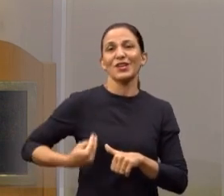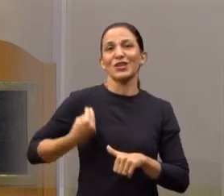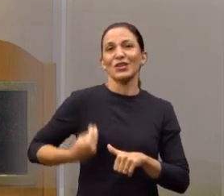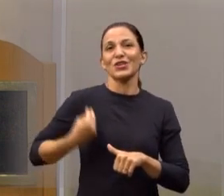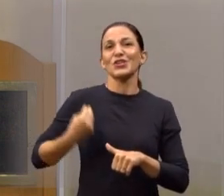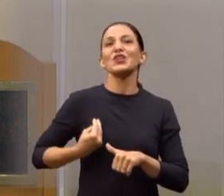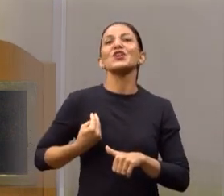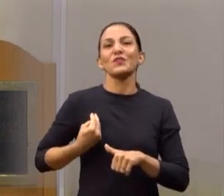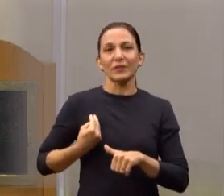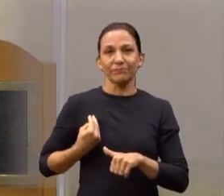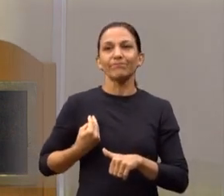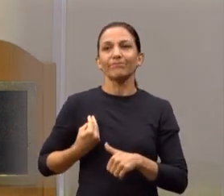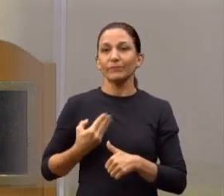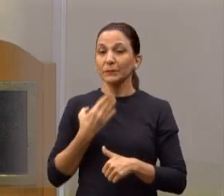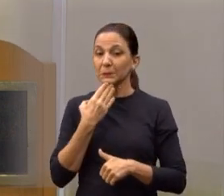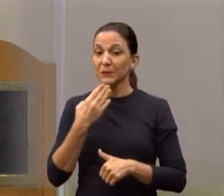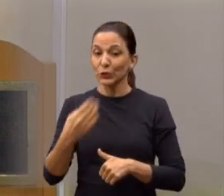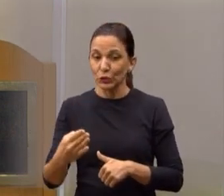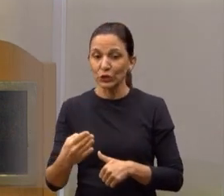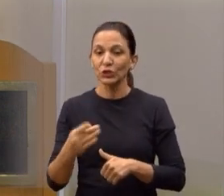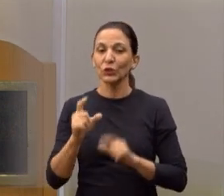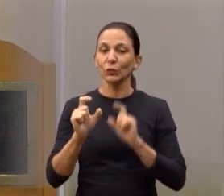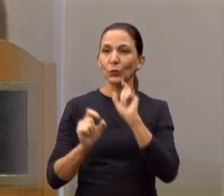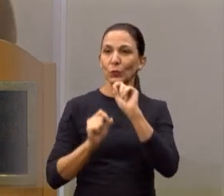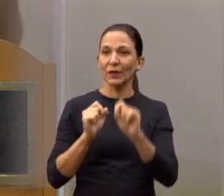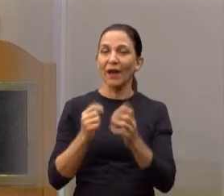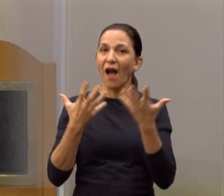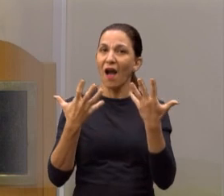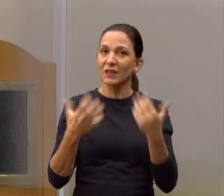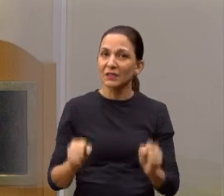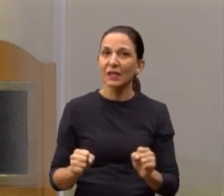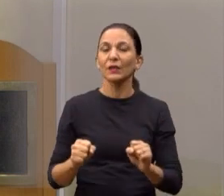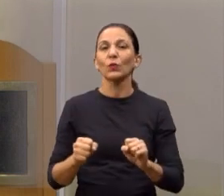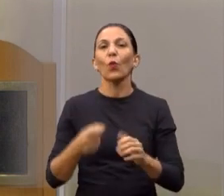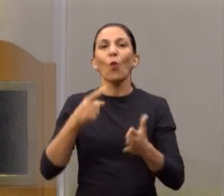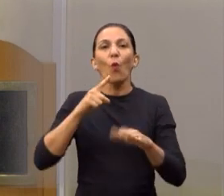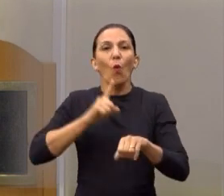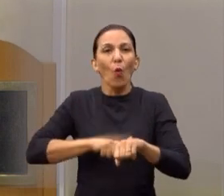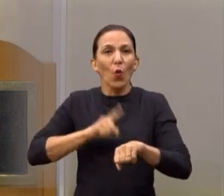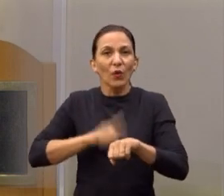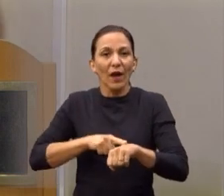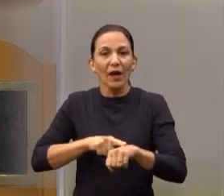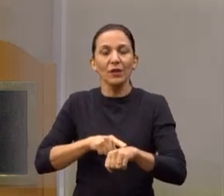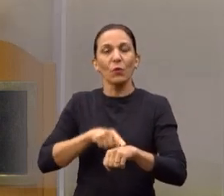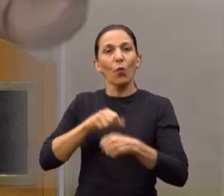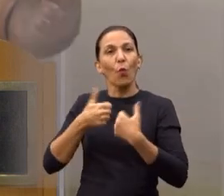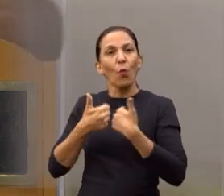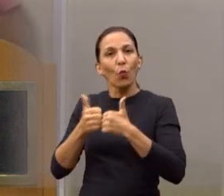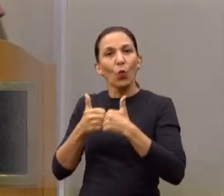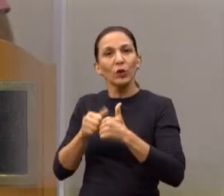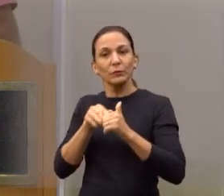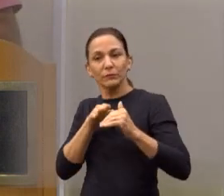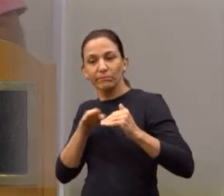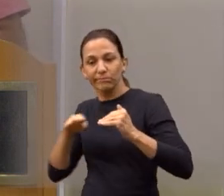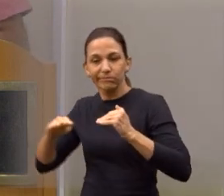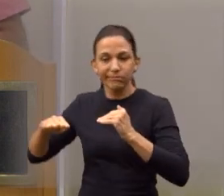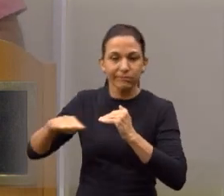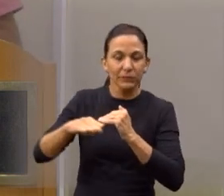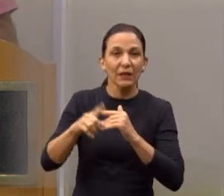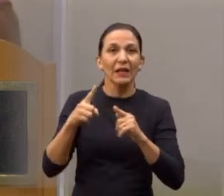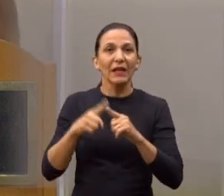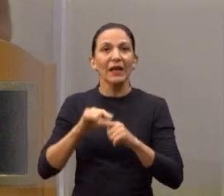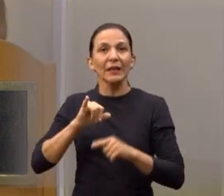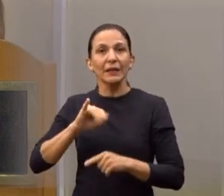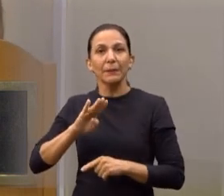Bairro esse desvio então eu peço publicamente para que seja atendido em todos os horários do Senhor me dei para que fácil desvio por